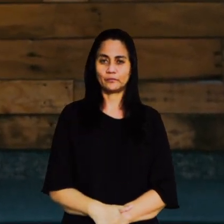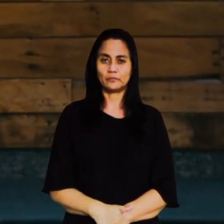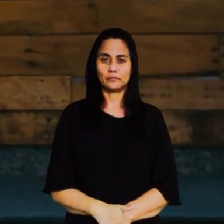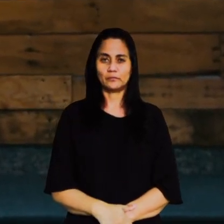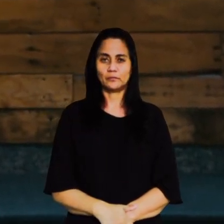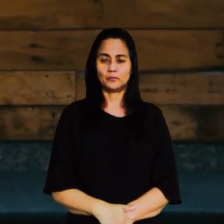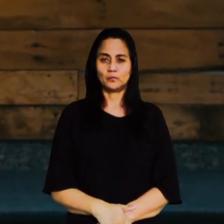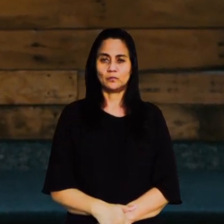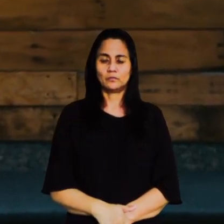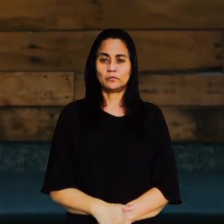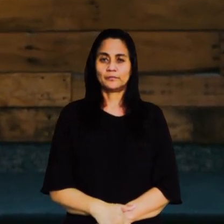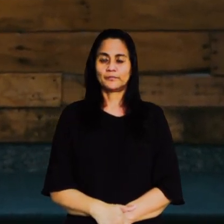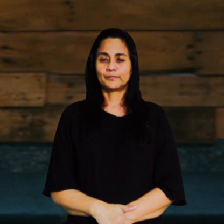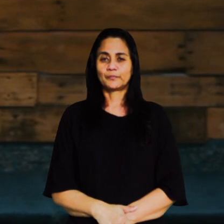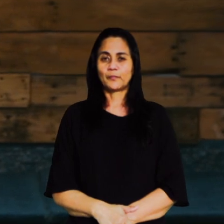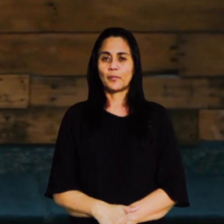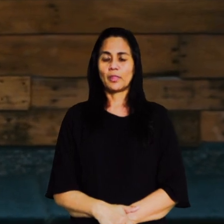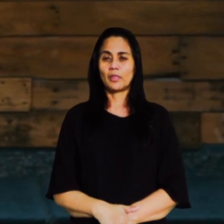Sabe por quê?